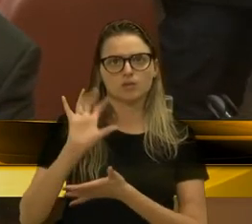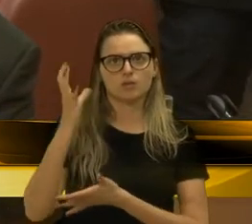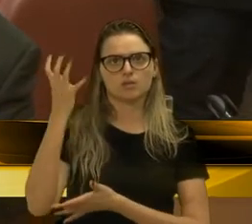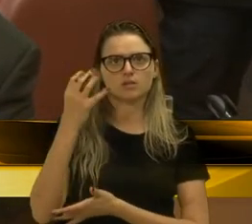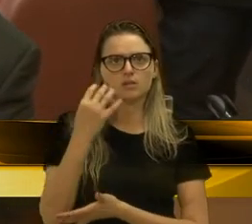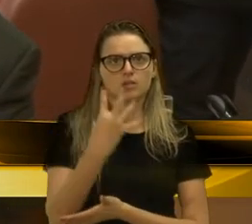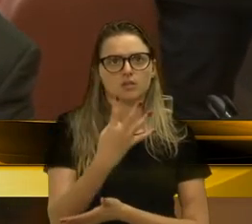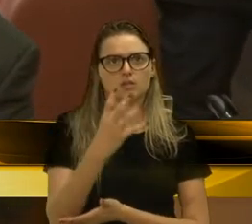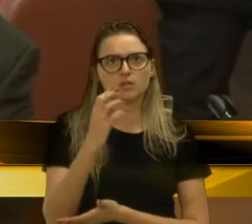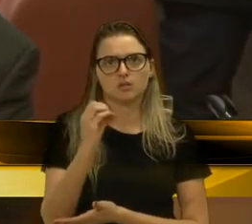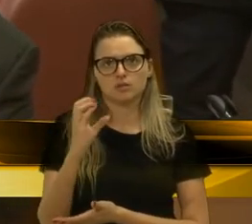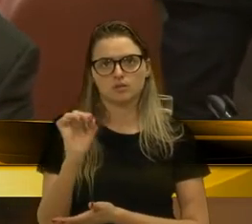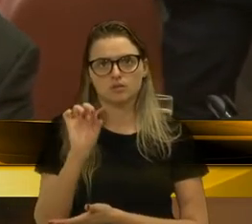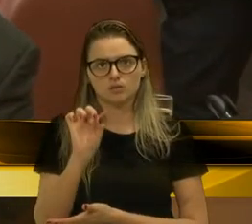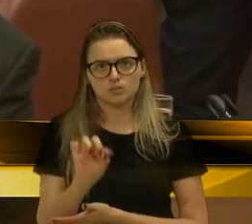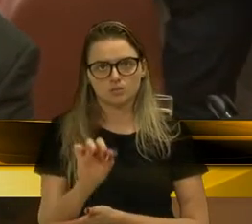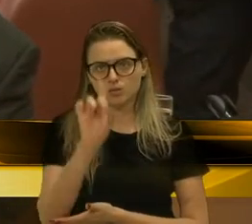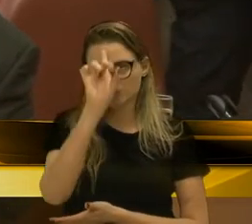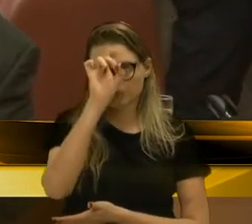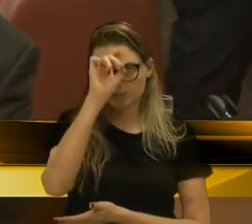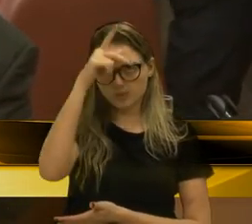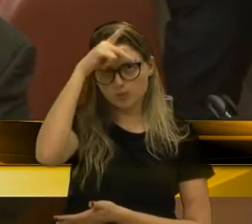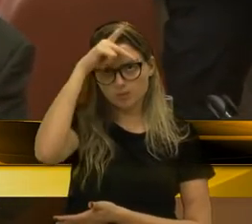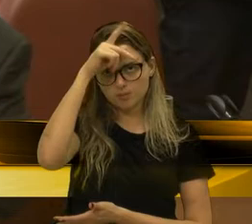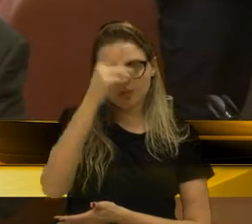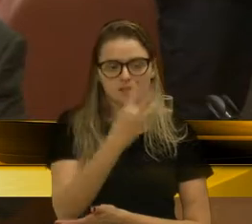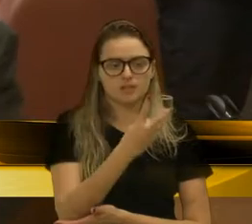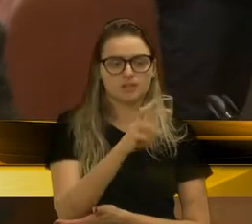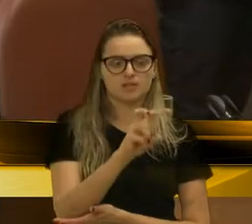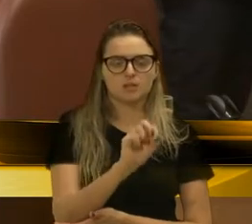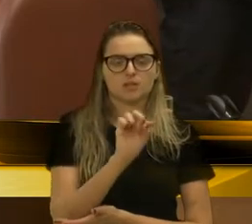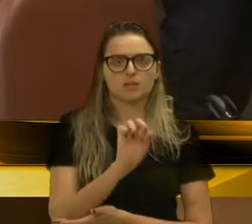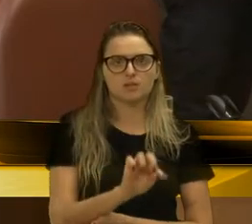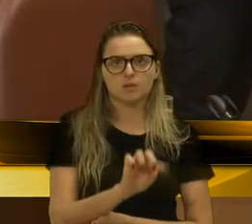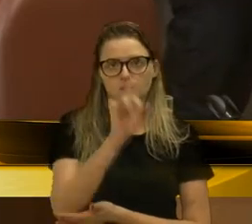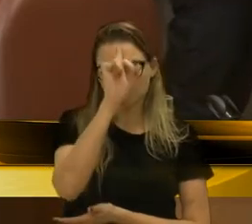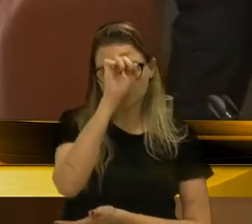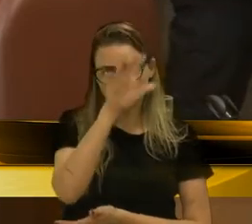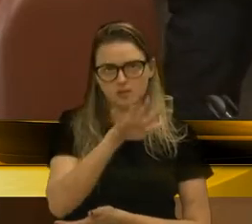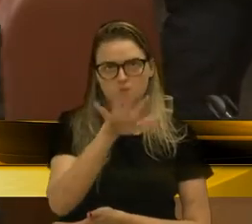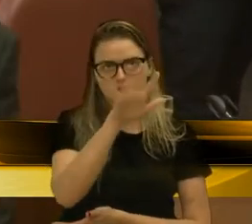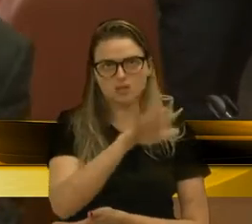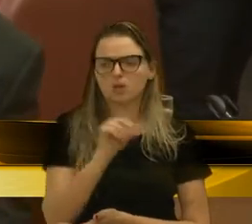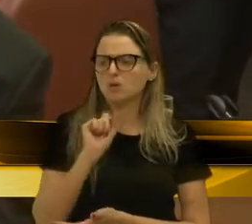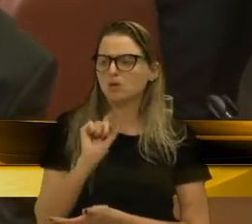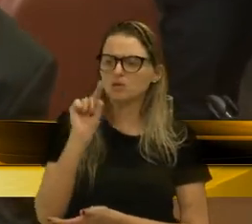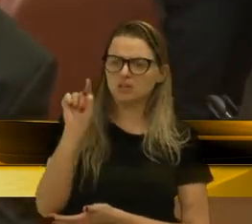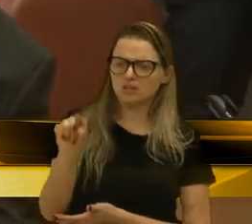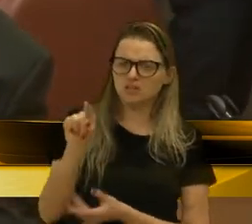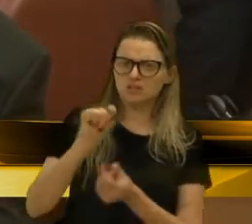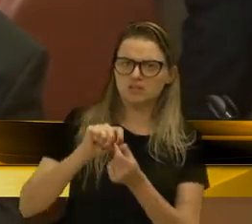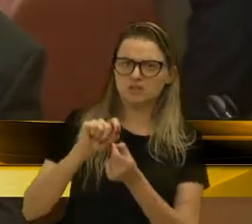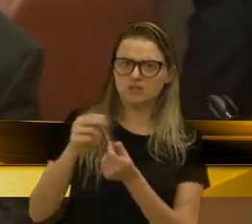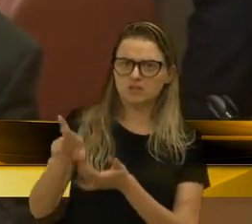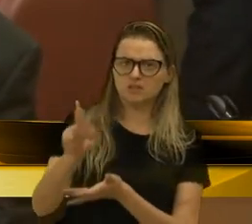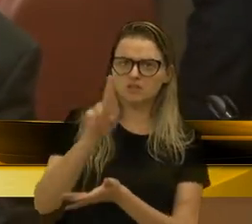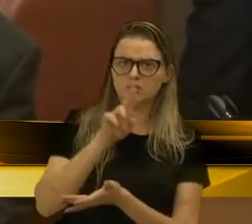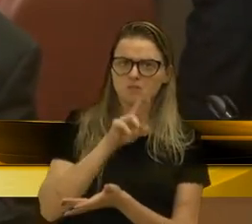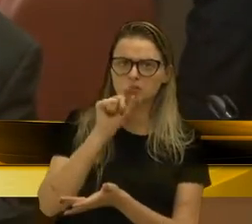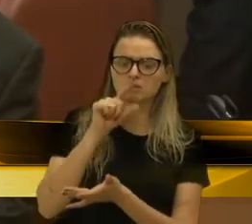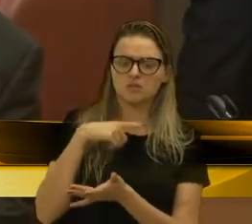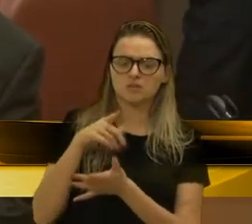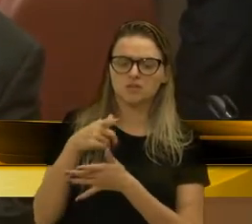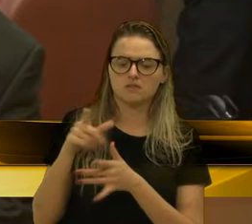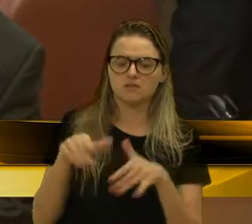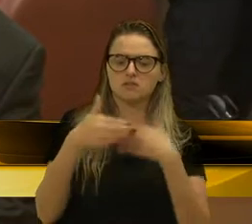400 mil para o Hospital Pompeia e 350 mil para o Hospital Geral. De concreto, o que o senhor trouxe para Caxias nessas viagens que o